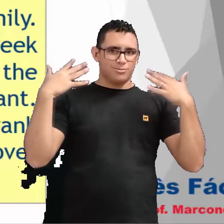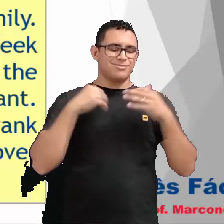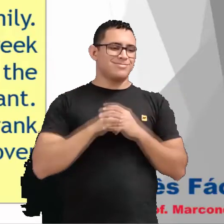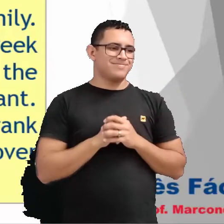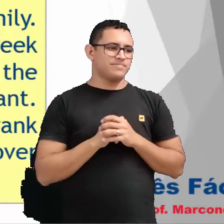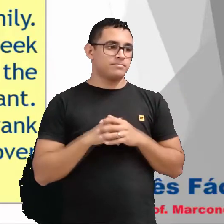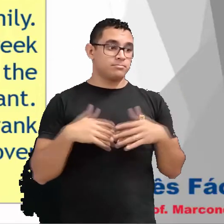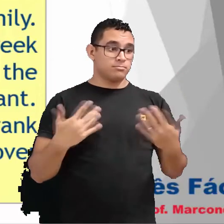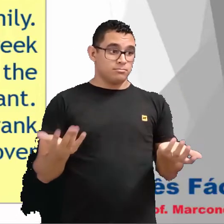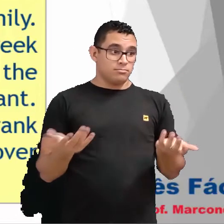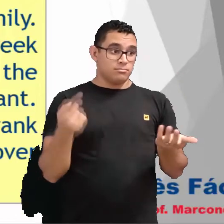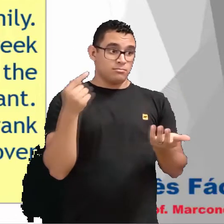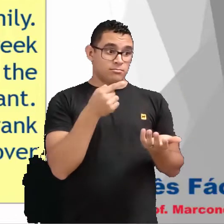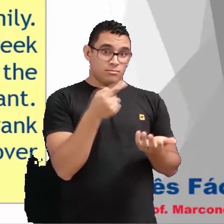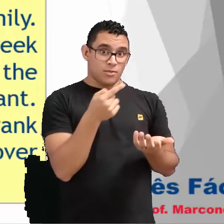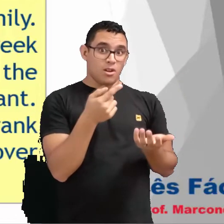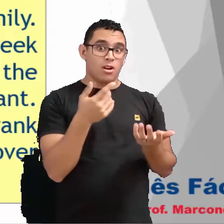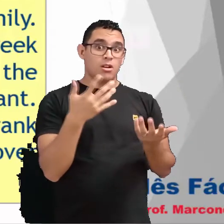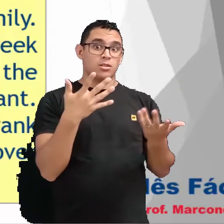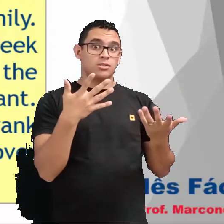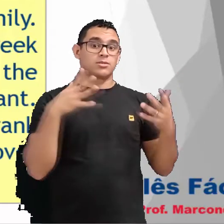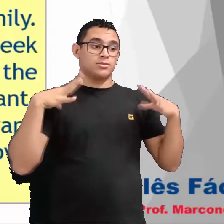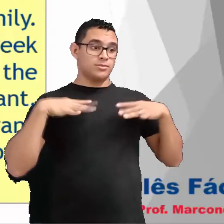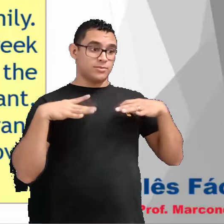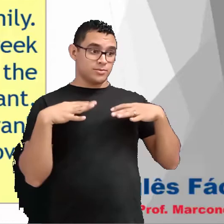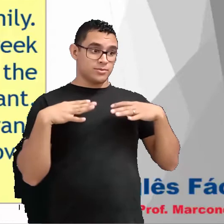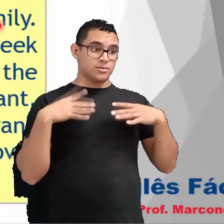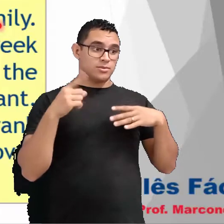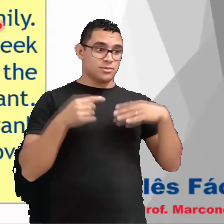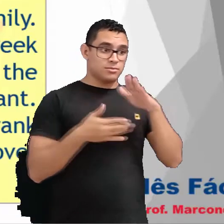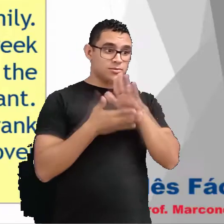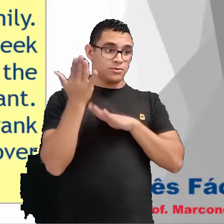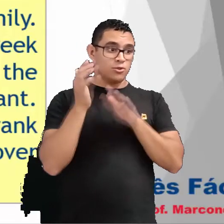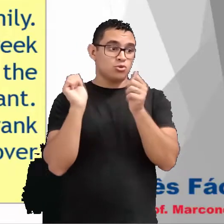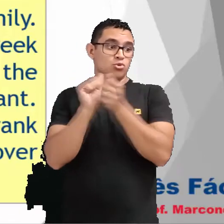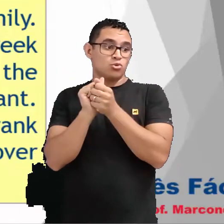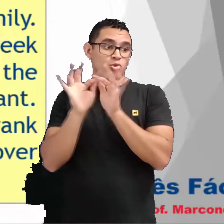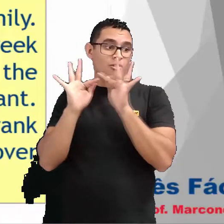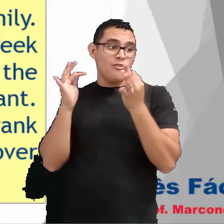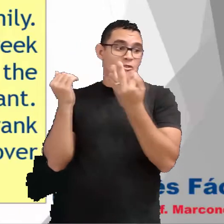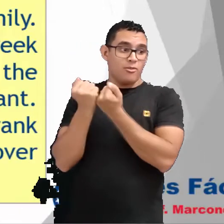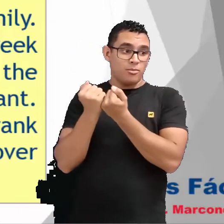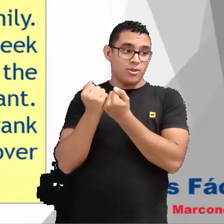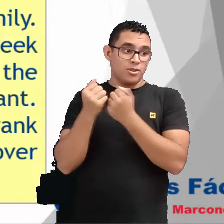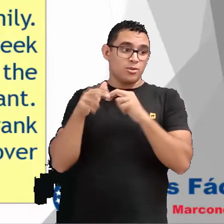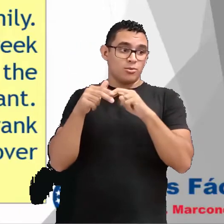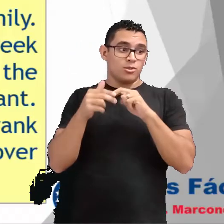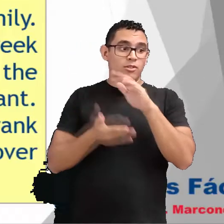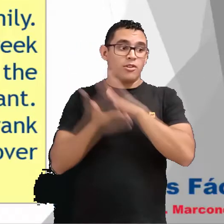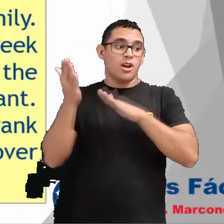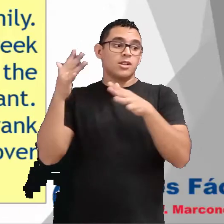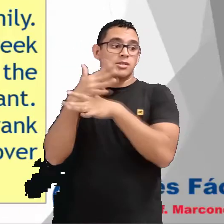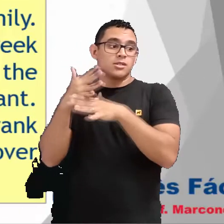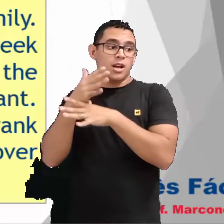lá. Last summer, Beth went to the beach with her family. They visited Cancun